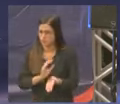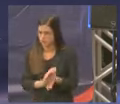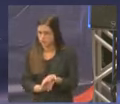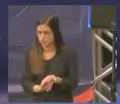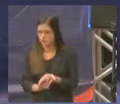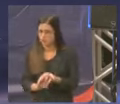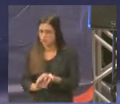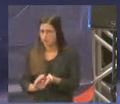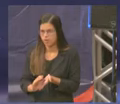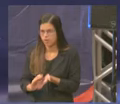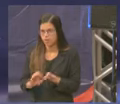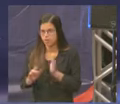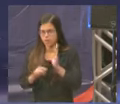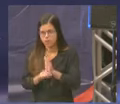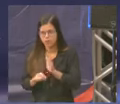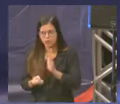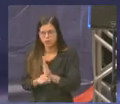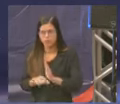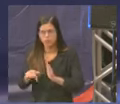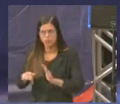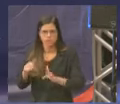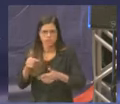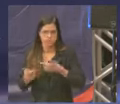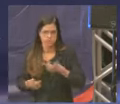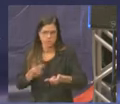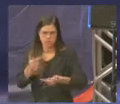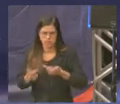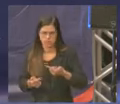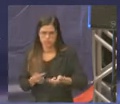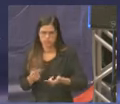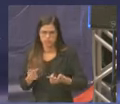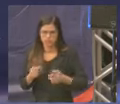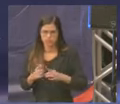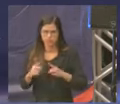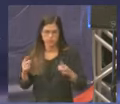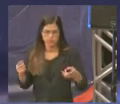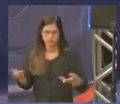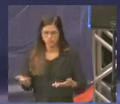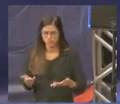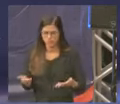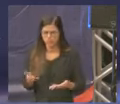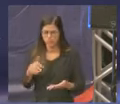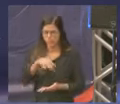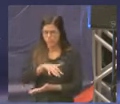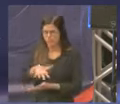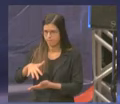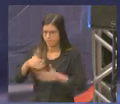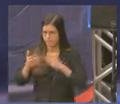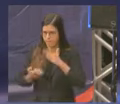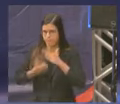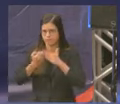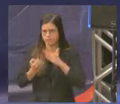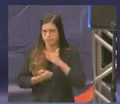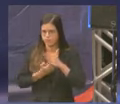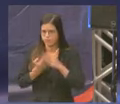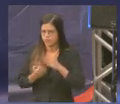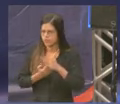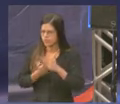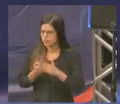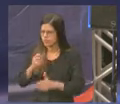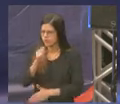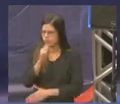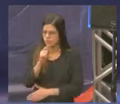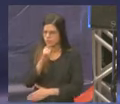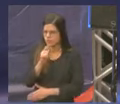a título de ajuda de custo para esse trabalhador. Mas hoje em dia, mas a maioria das empresas, elas